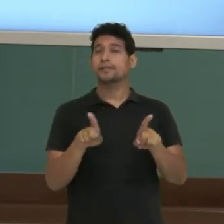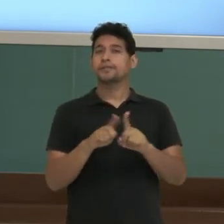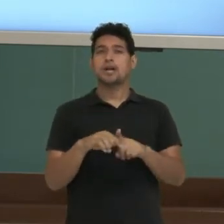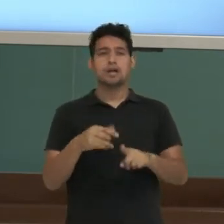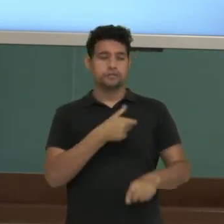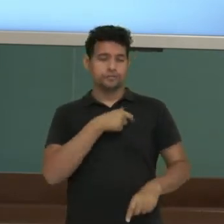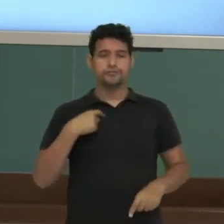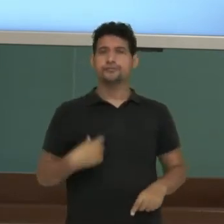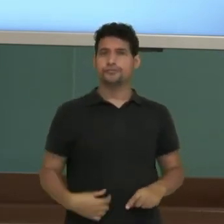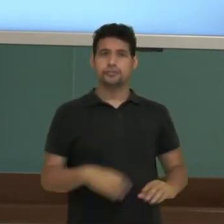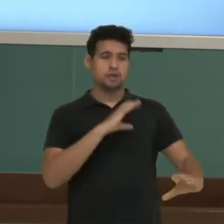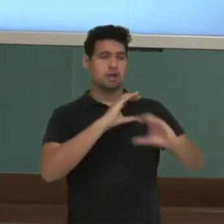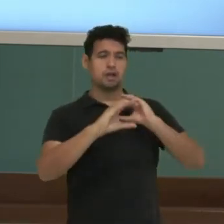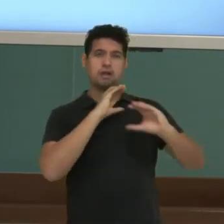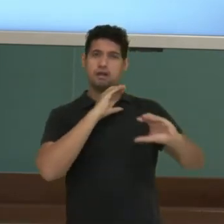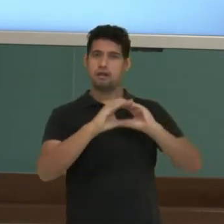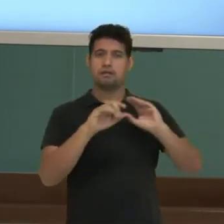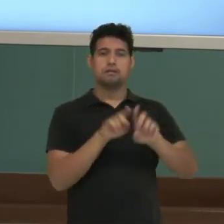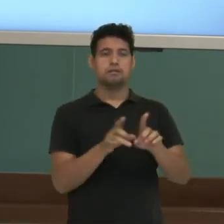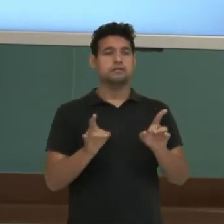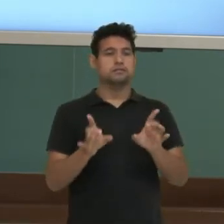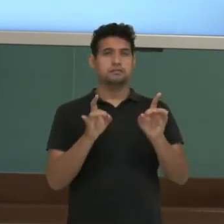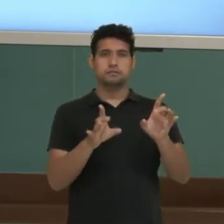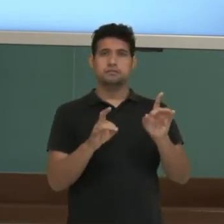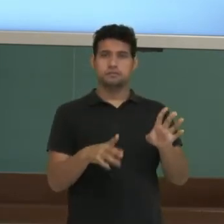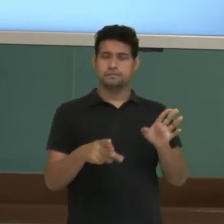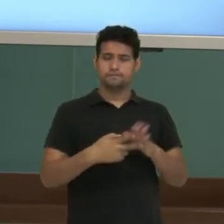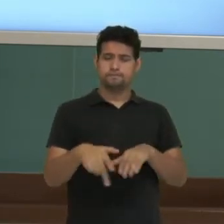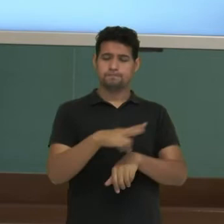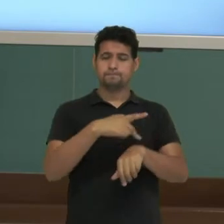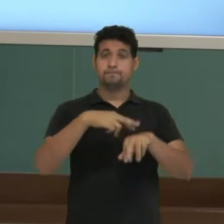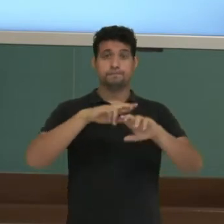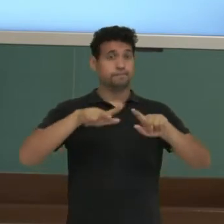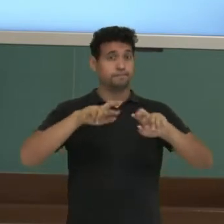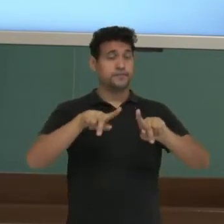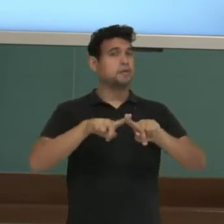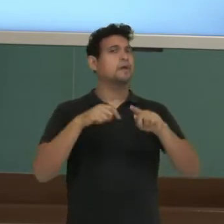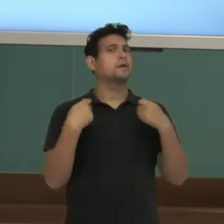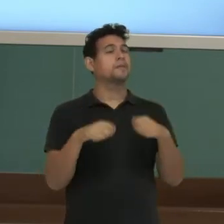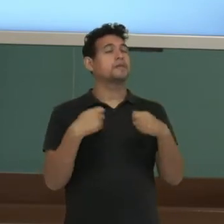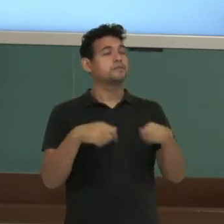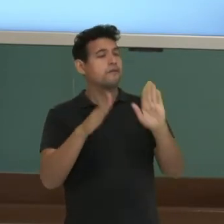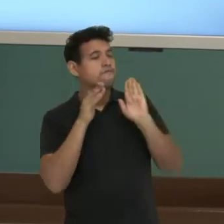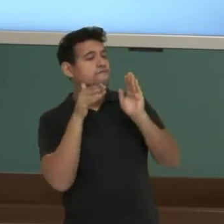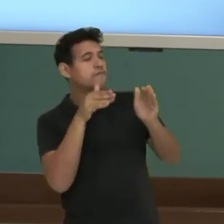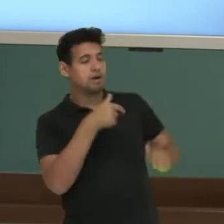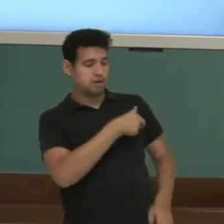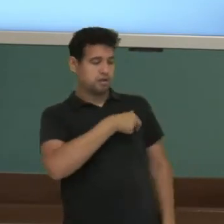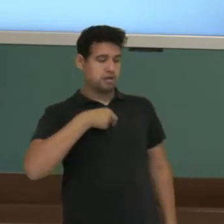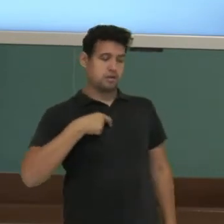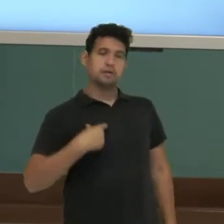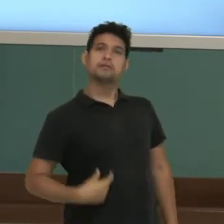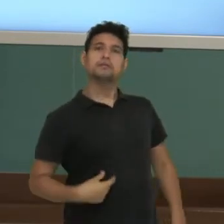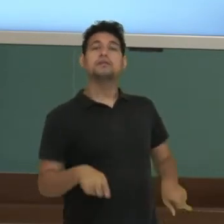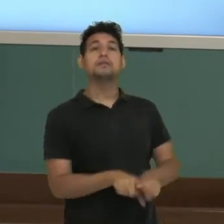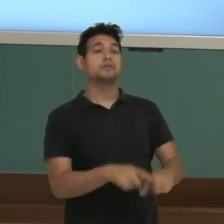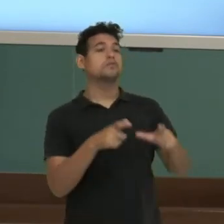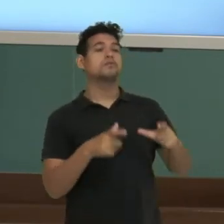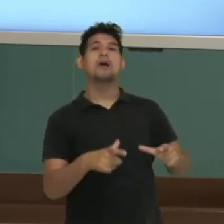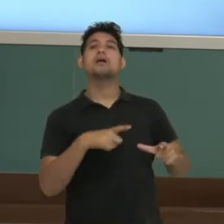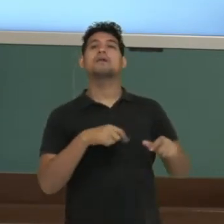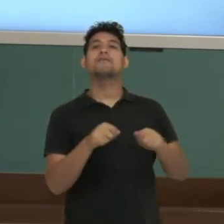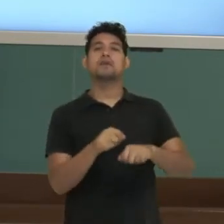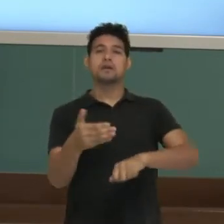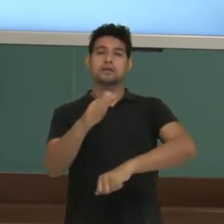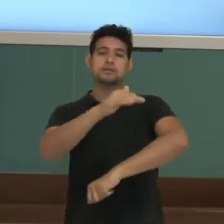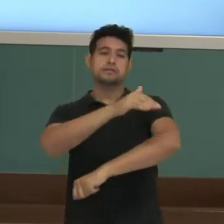à comunicação do mercado internacional, mas também devemos olhar para a China em áreas que estão na cordilheira do